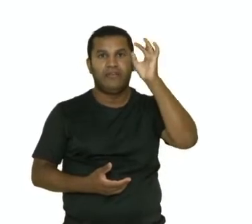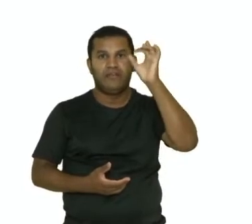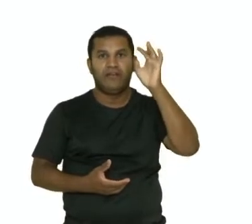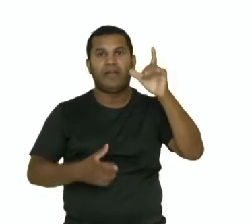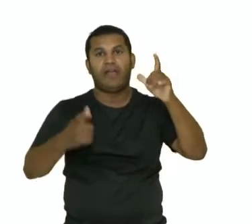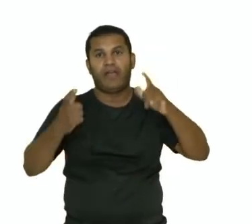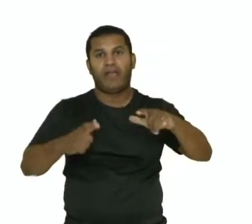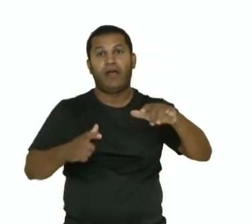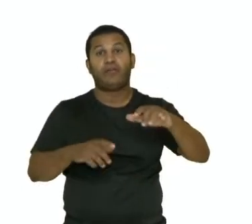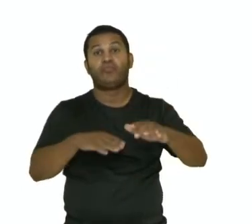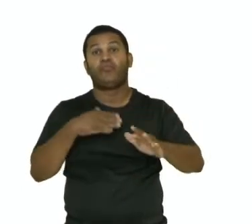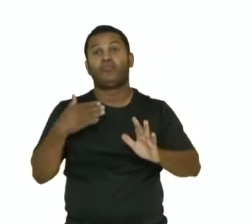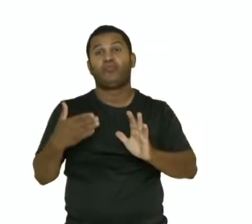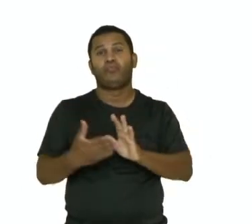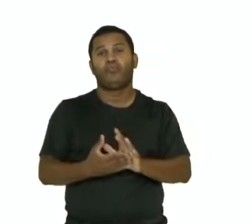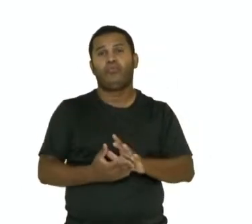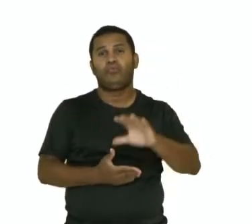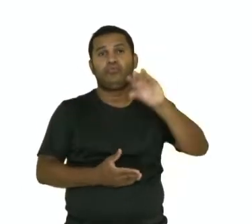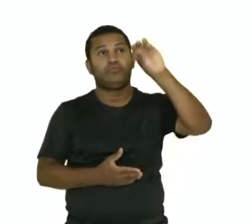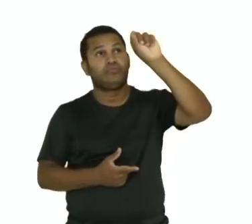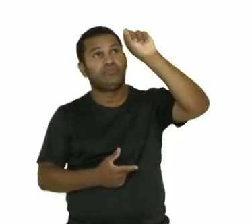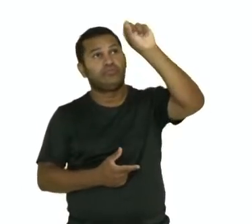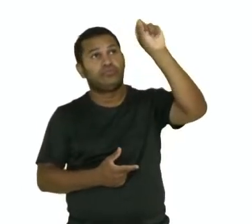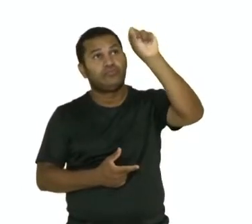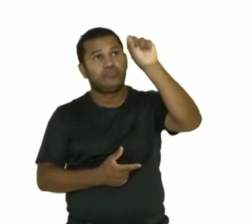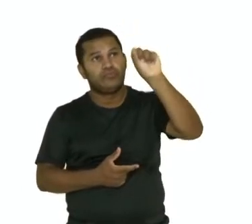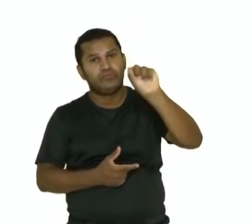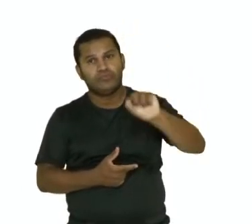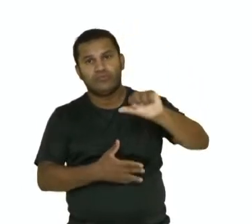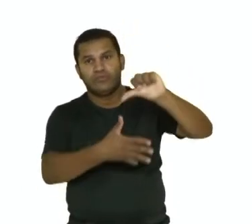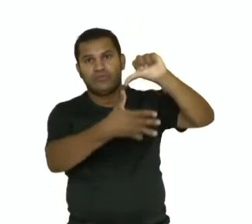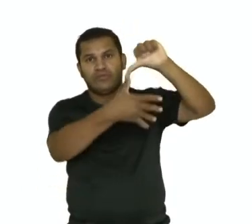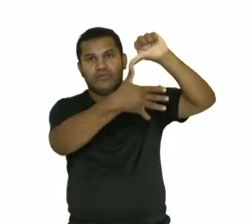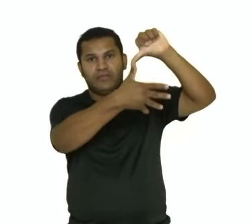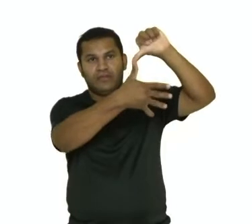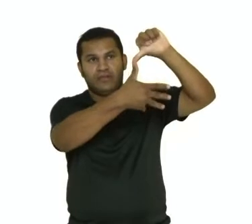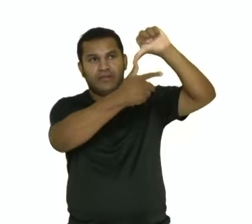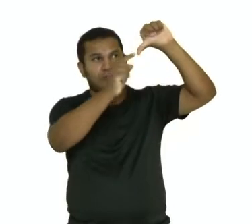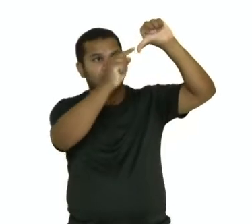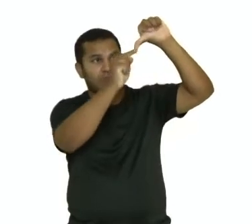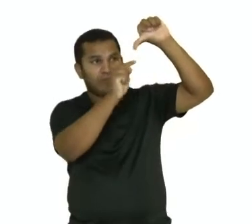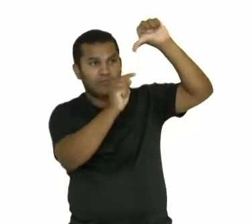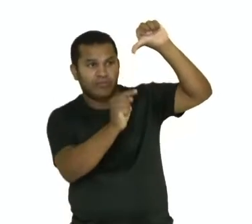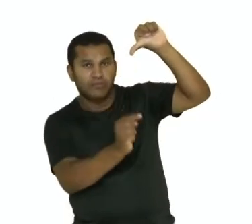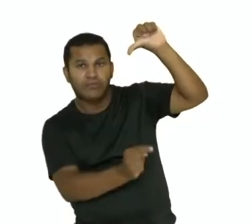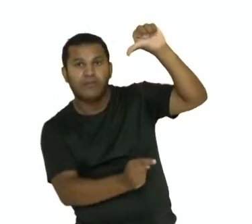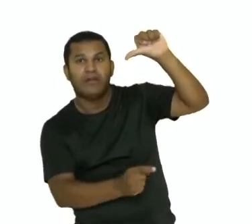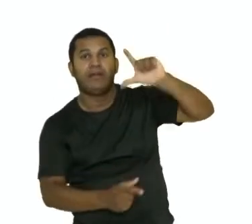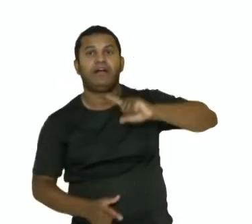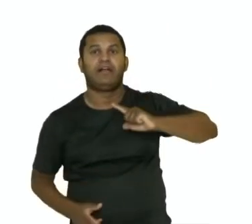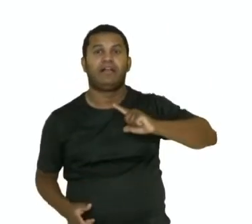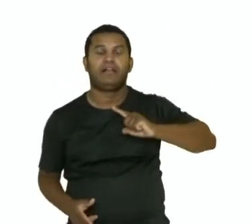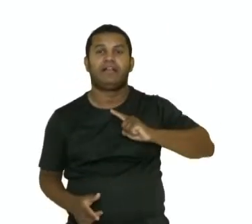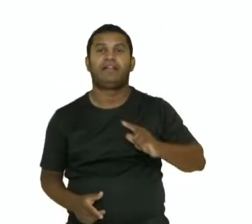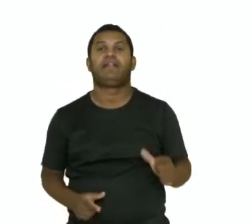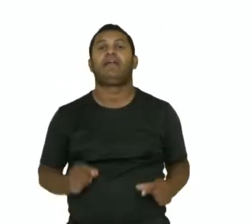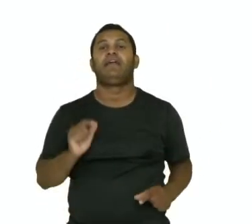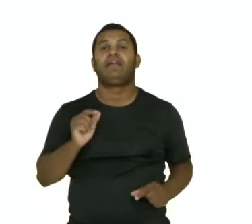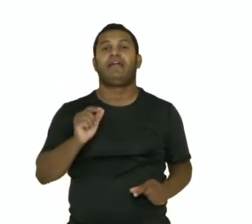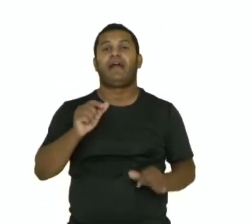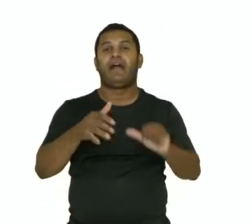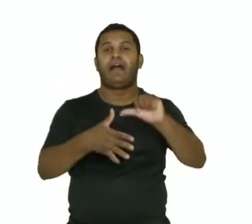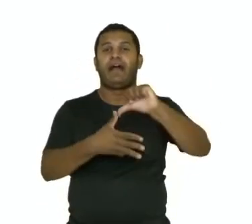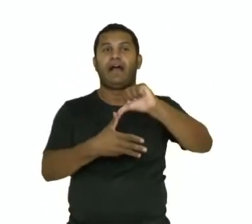Então vamos lá. O Império Inca localiza-se na América do Sul, na região dos Andes. Abrangia